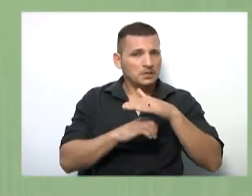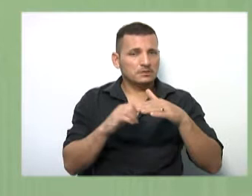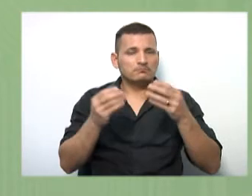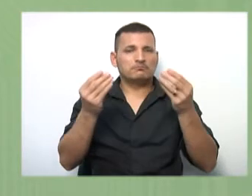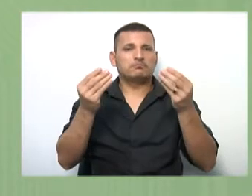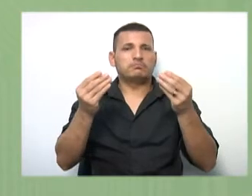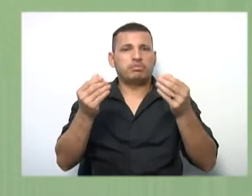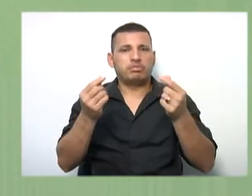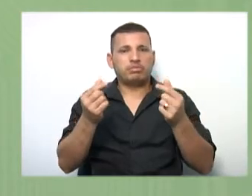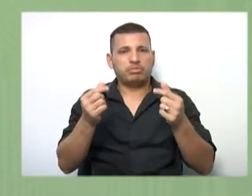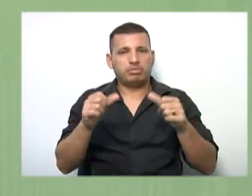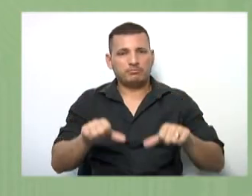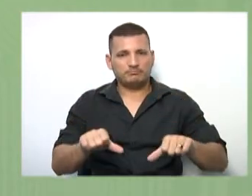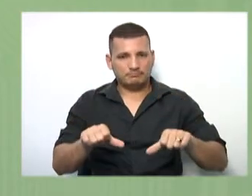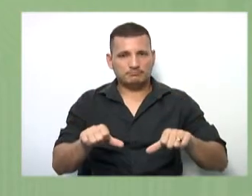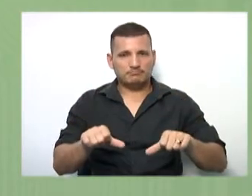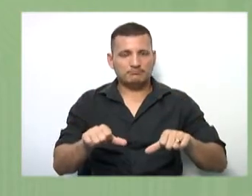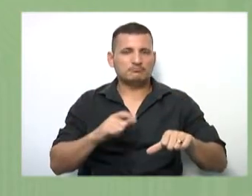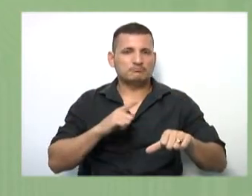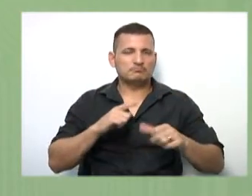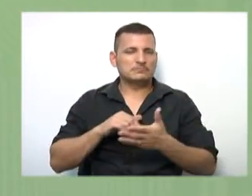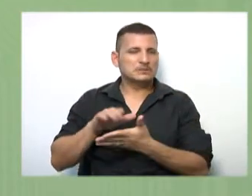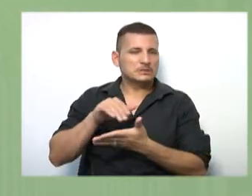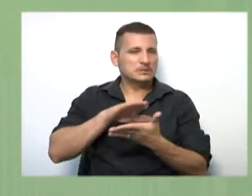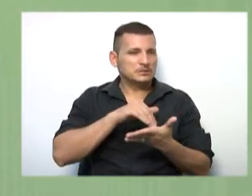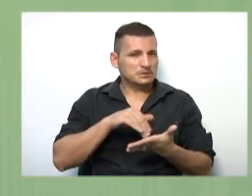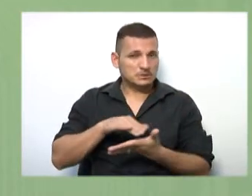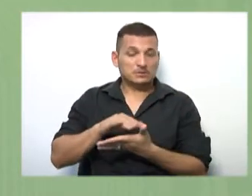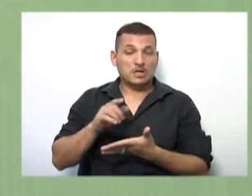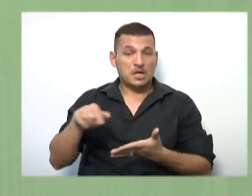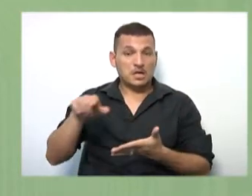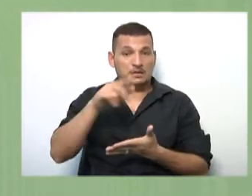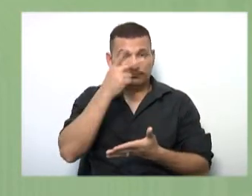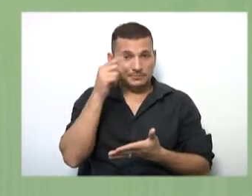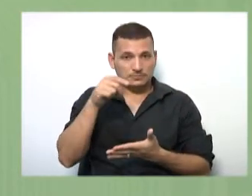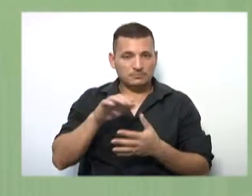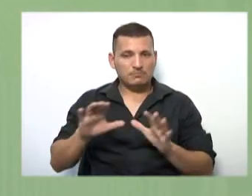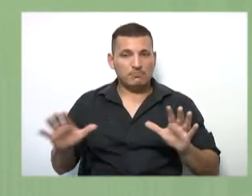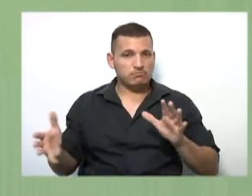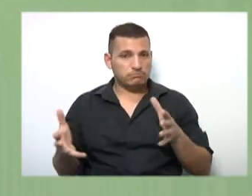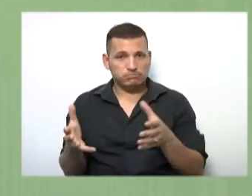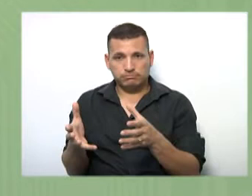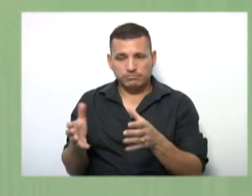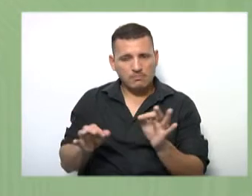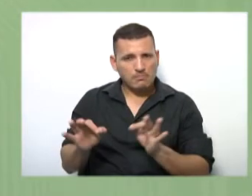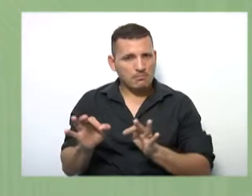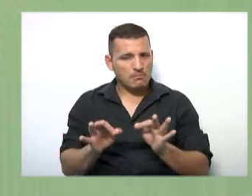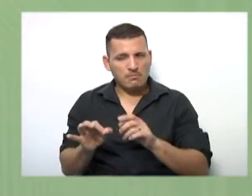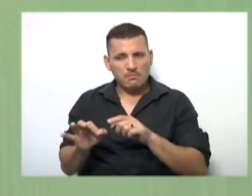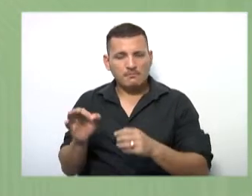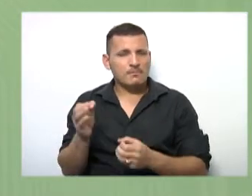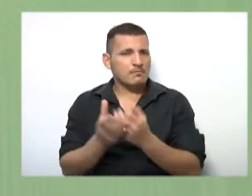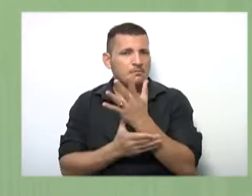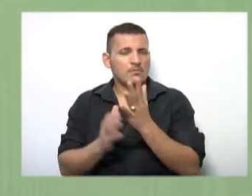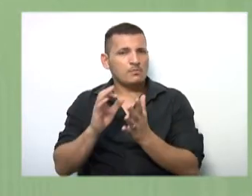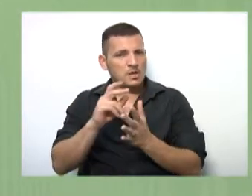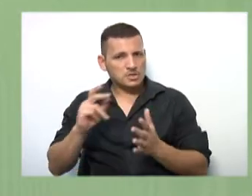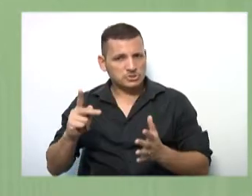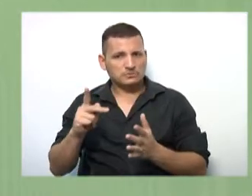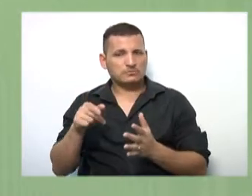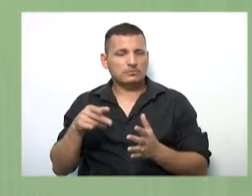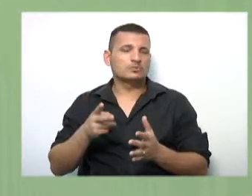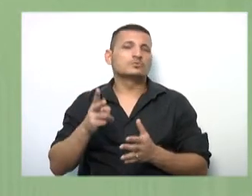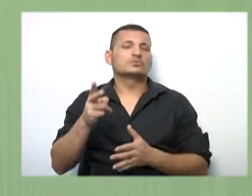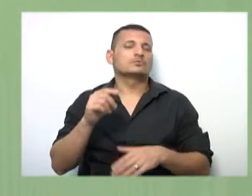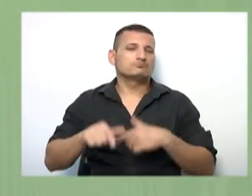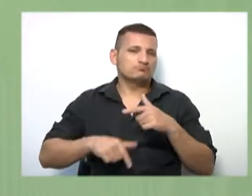leva a demissões em massa. Os empregados se juntam e criam cooperativas para manter seu emprego, continuando explorando aquela